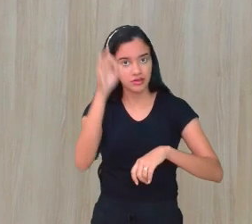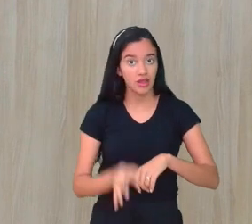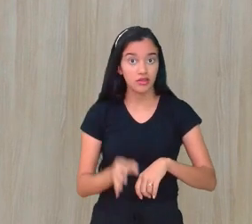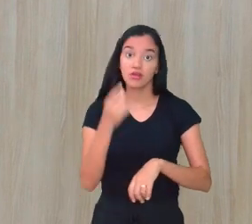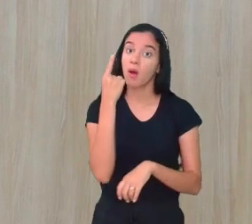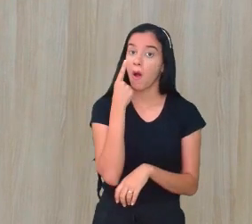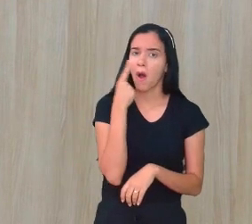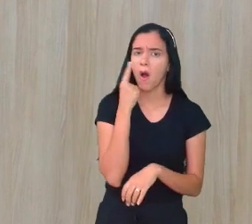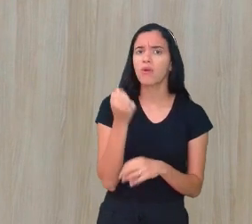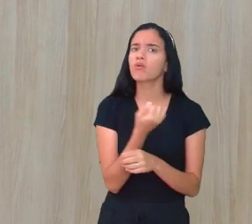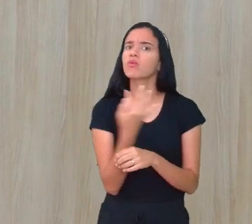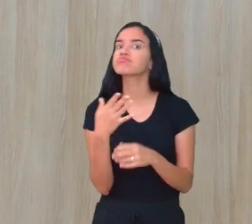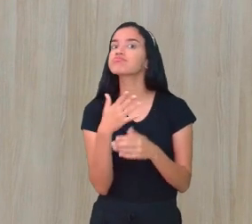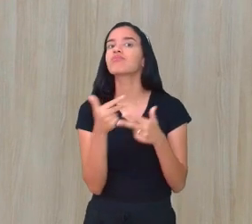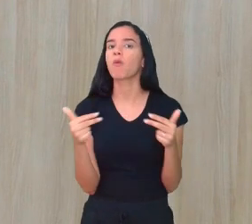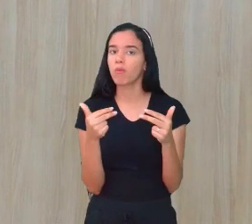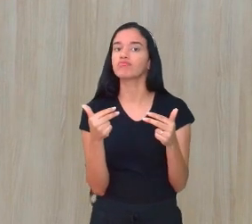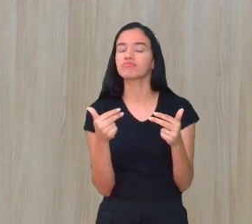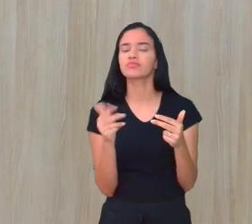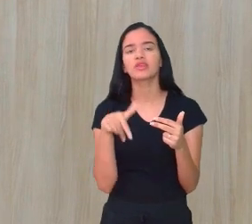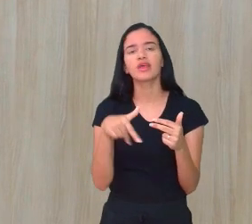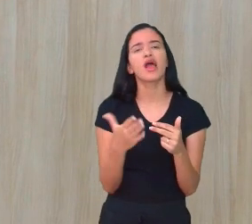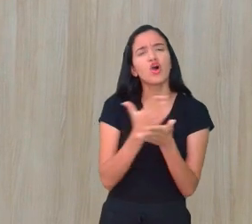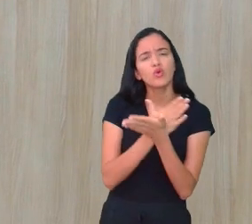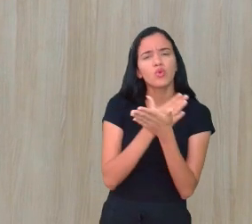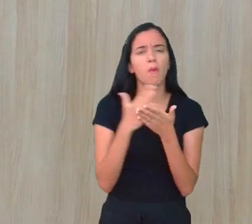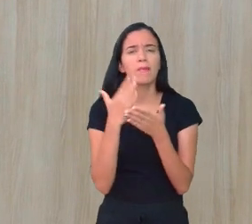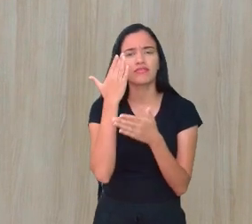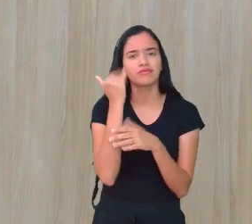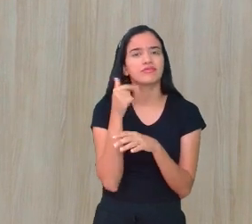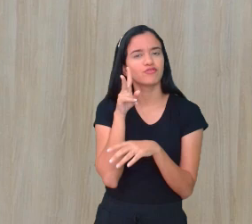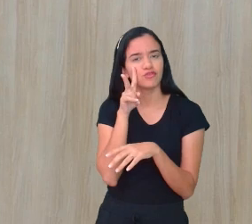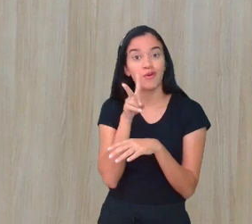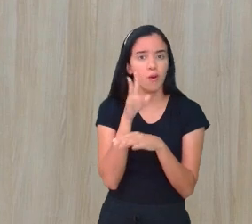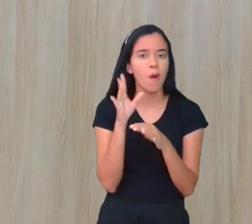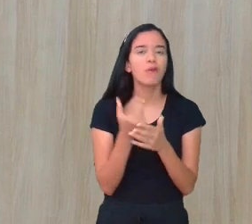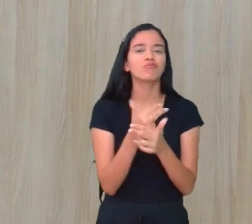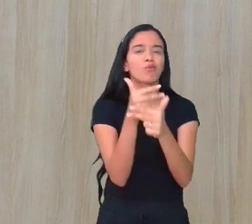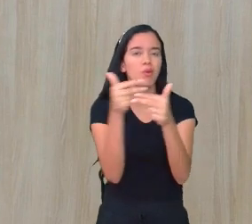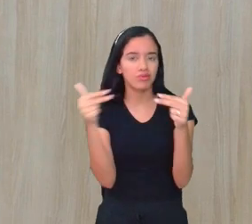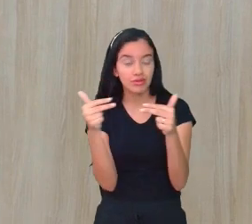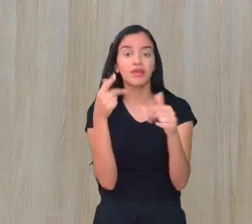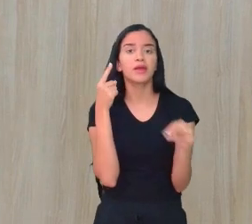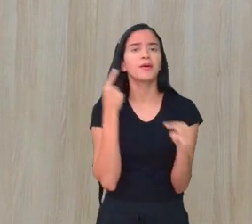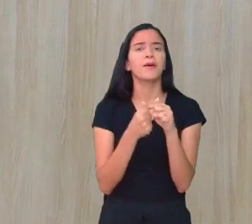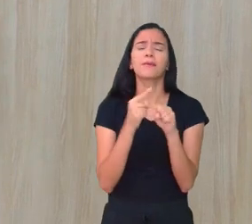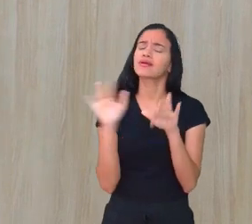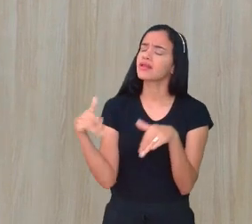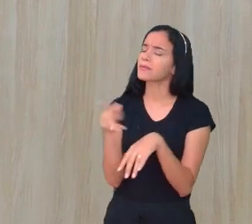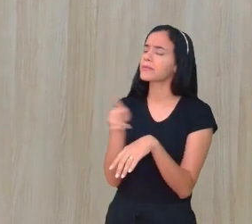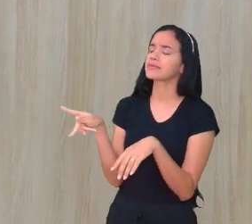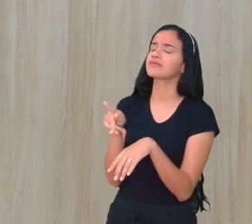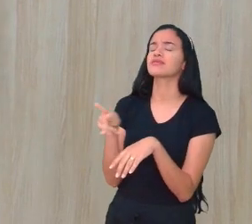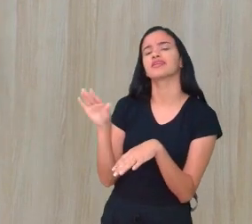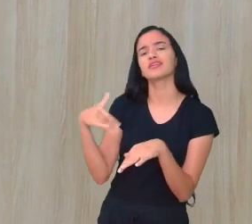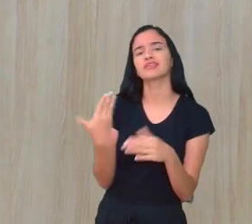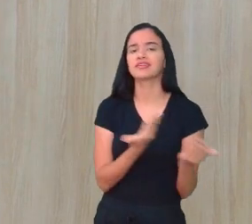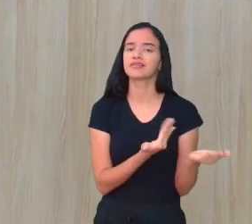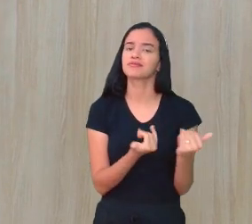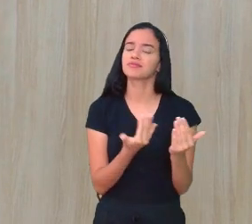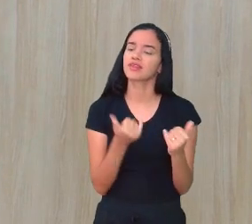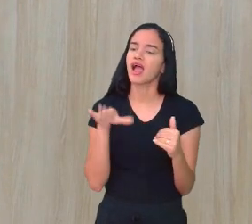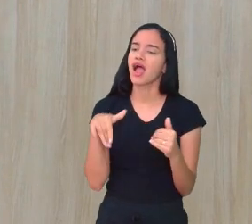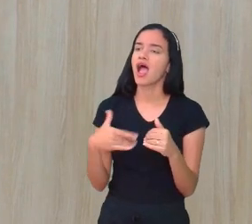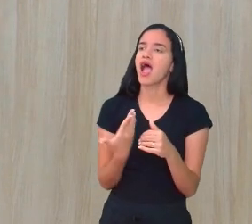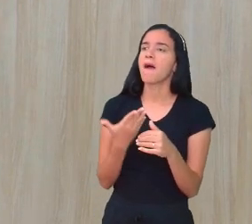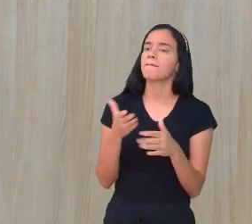ó, vejam quanta coisa. Já de começo, a gente já viu muita coisa aí, né? Porque, né, professora, na fase da adolescência,